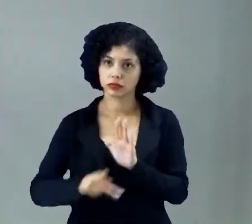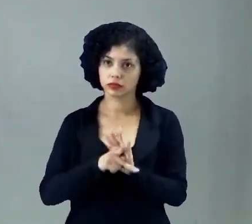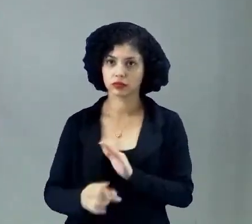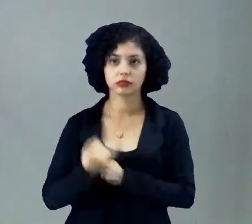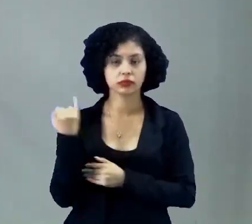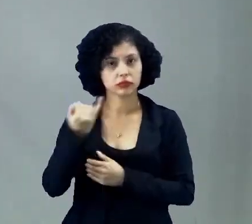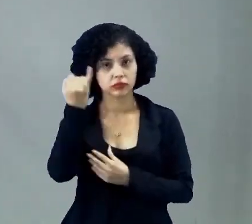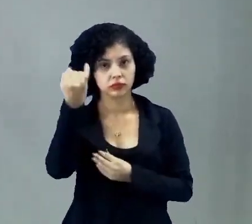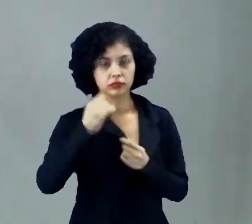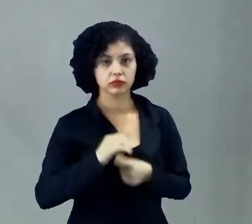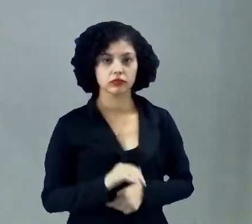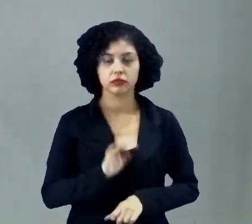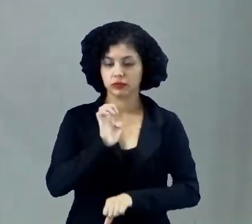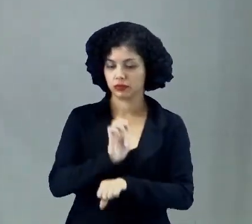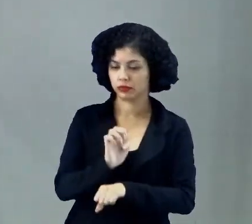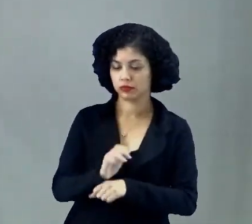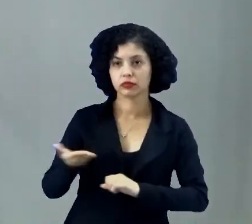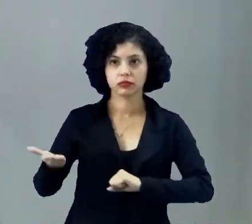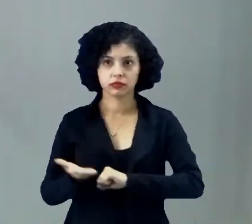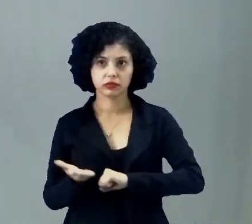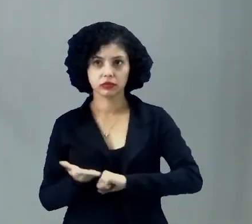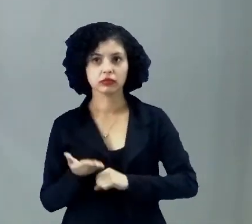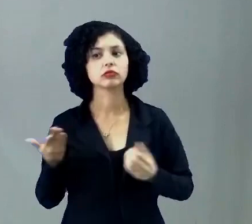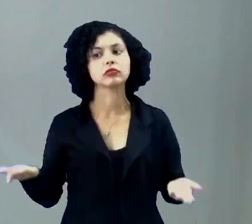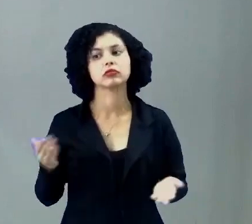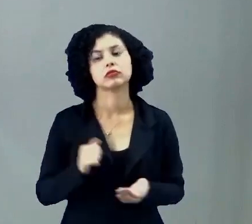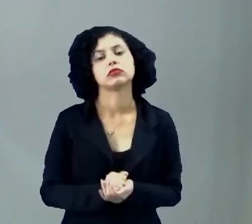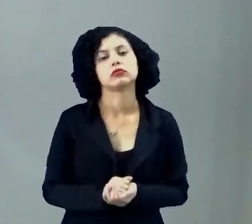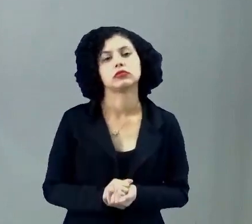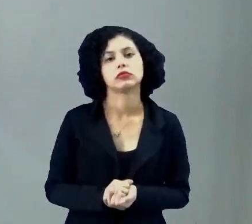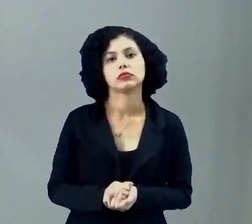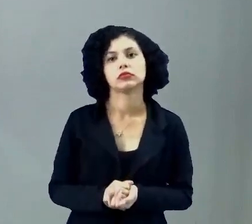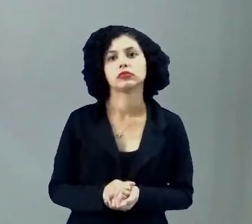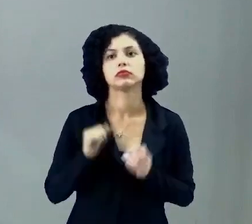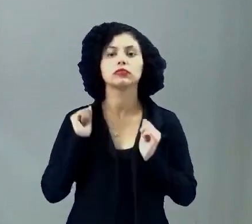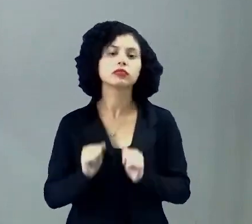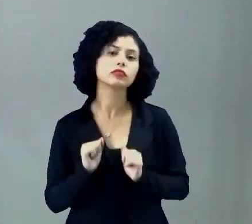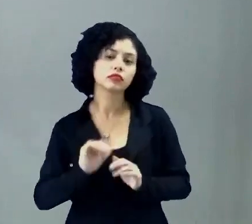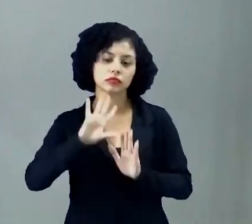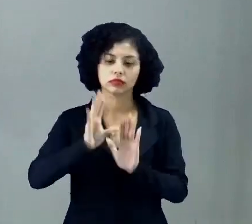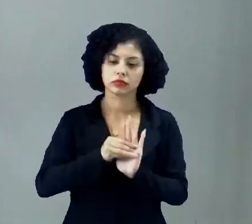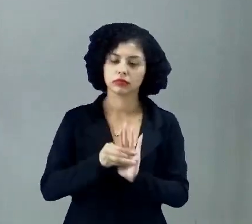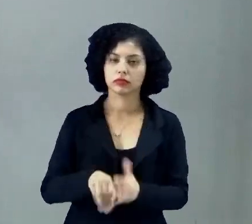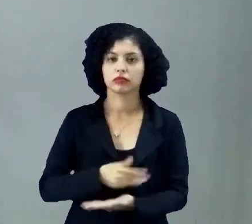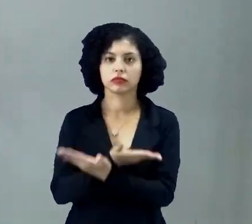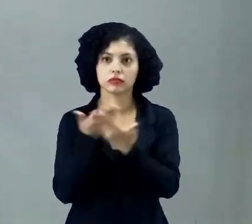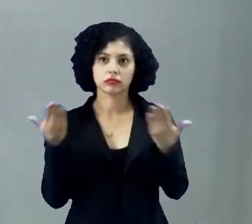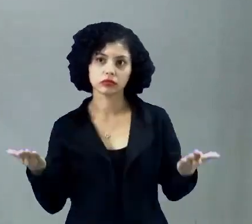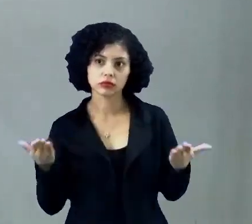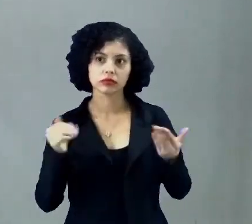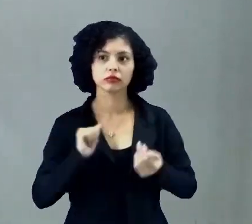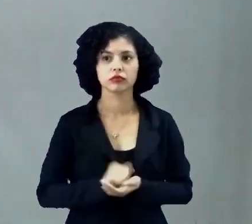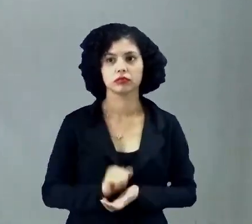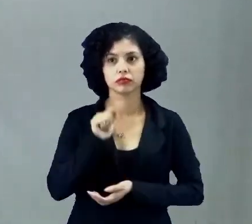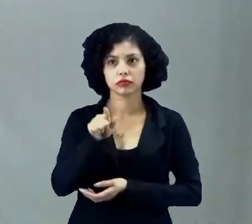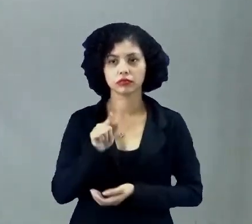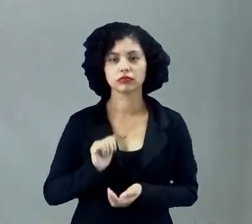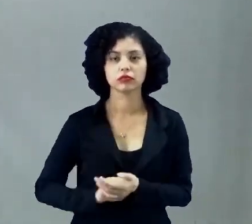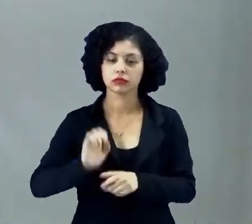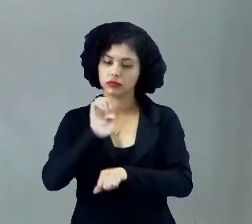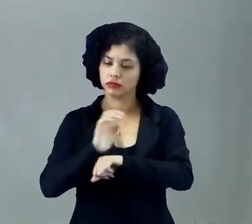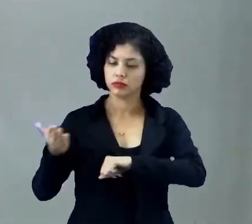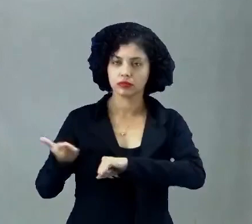características primordiais do Estado moderno. Em síntese, eu também posso acrescentar a vocês que esse